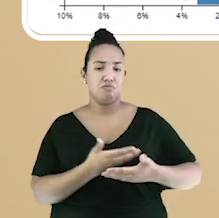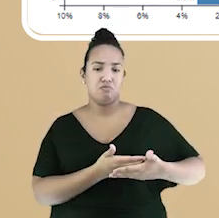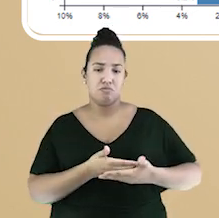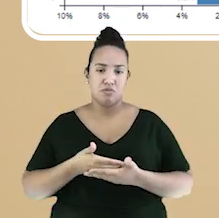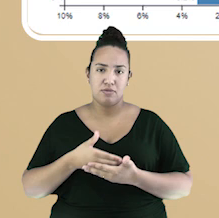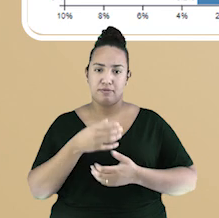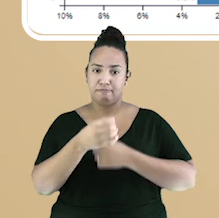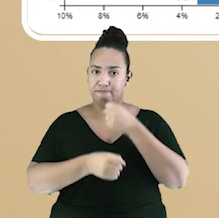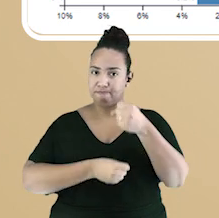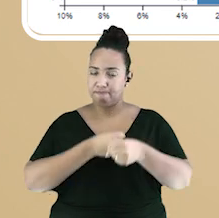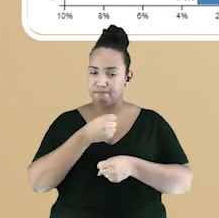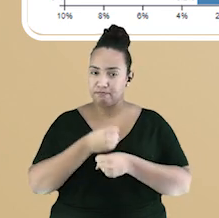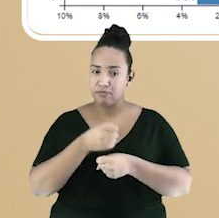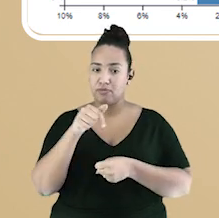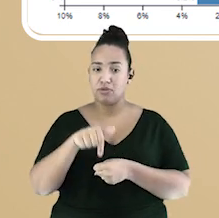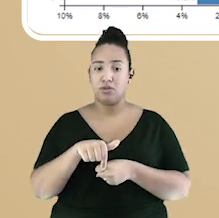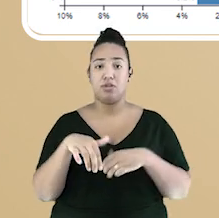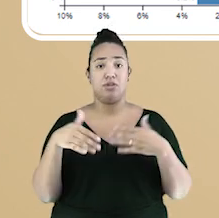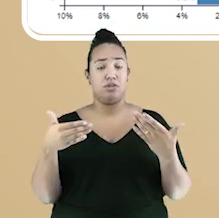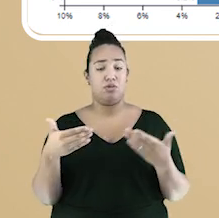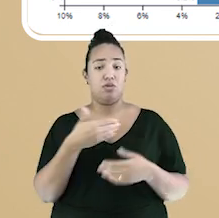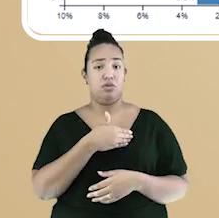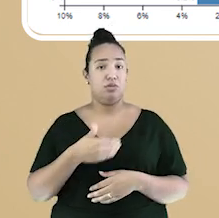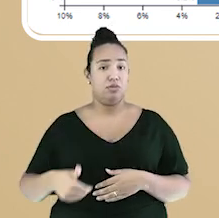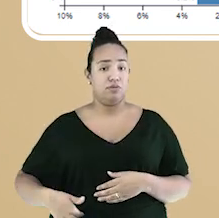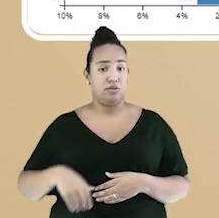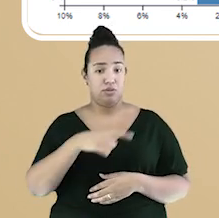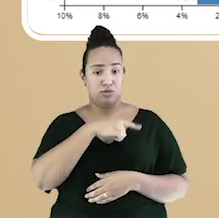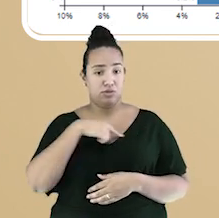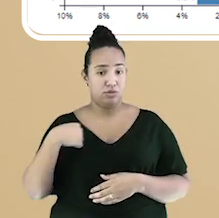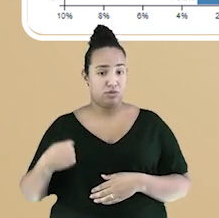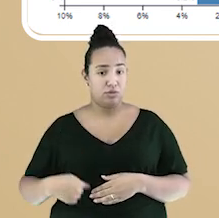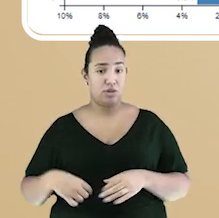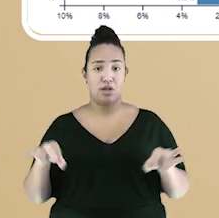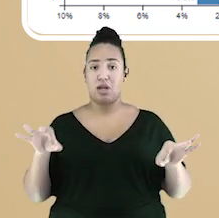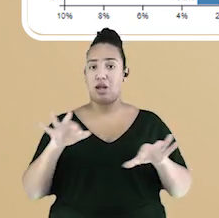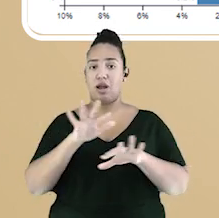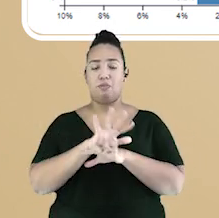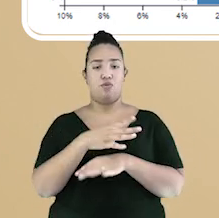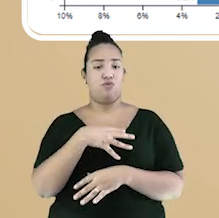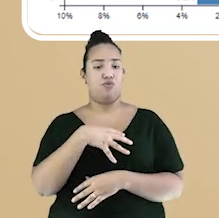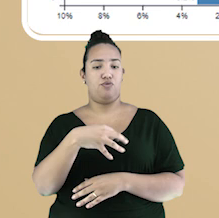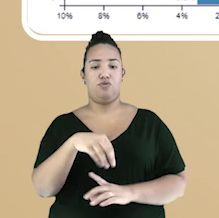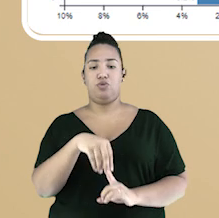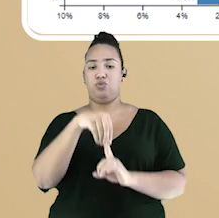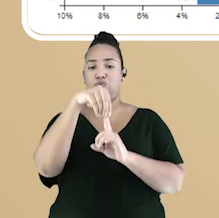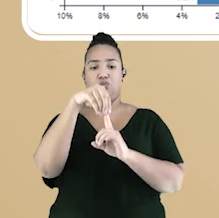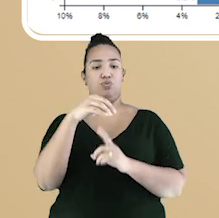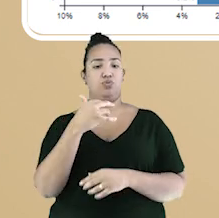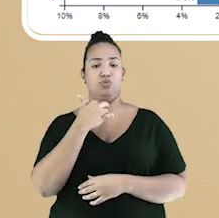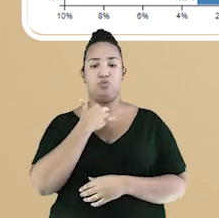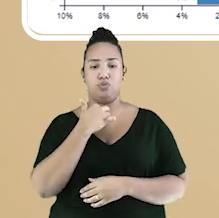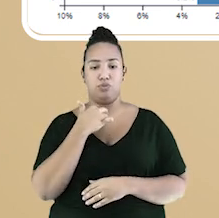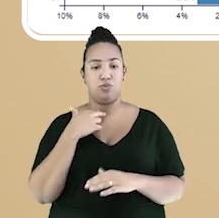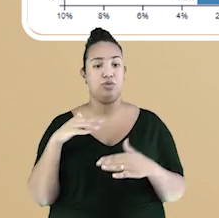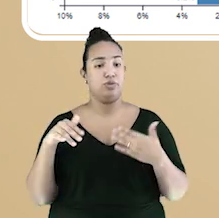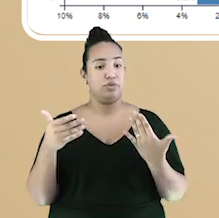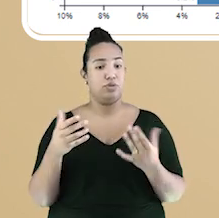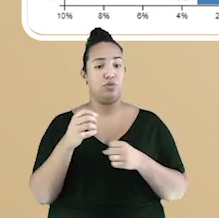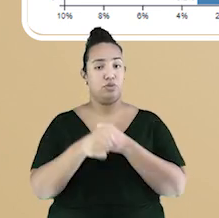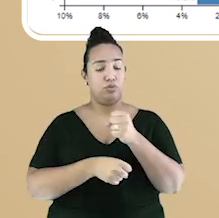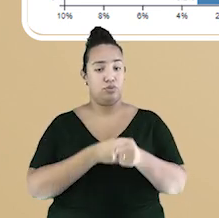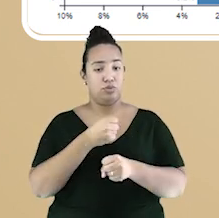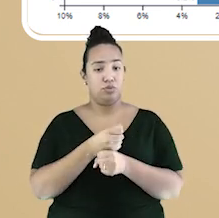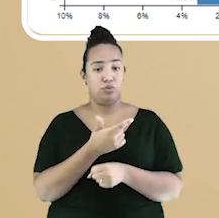bebês anualmente. Nesse contexto, o governo chinês colocou fim à política do filho único e em 2015